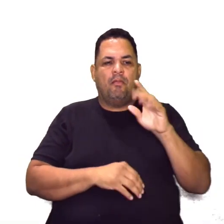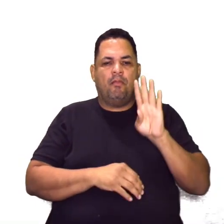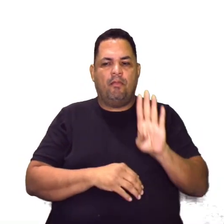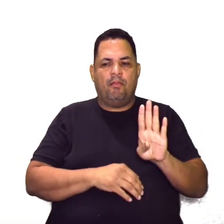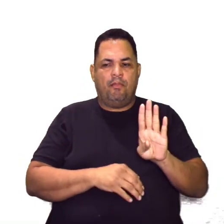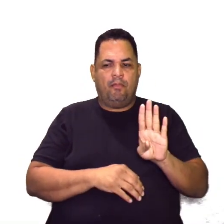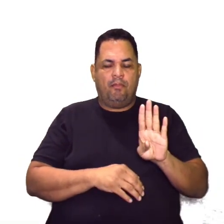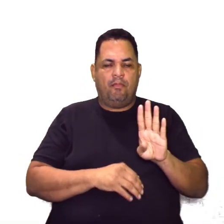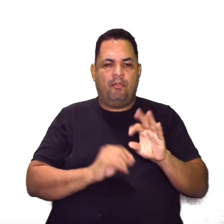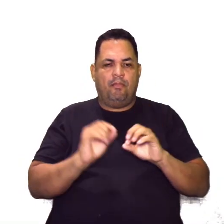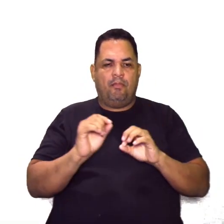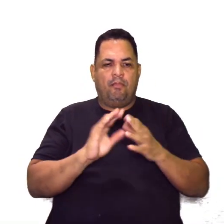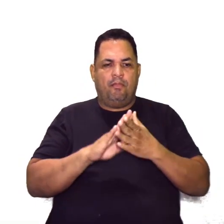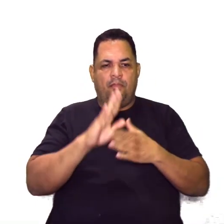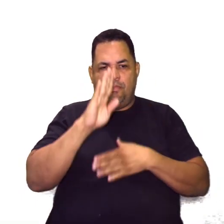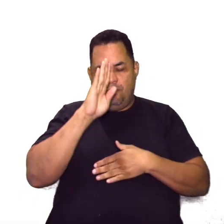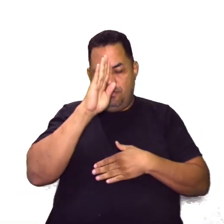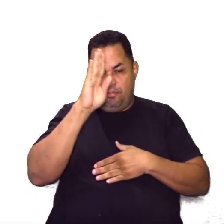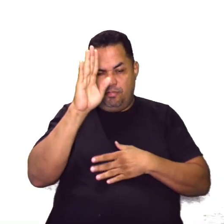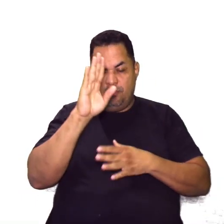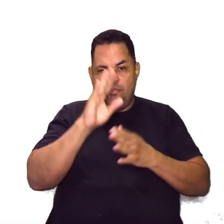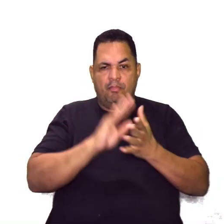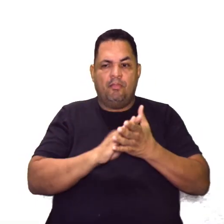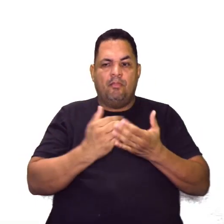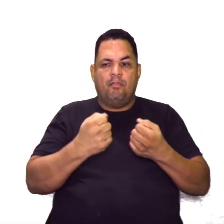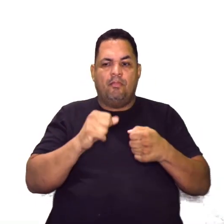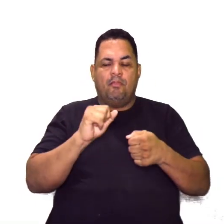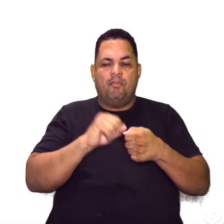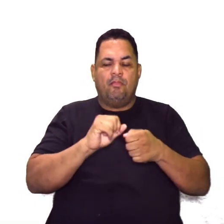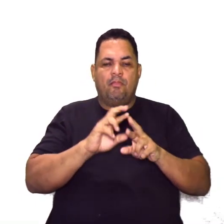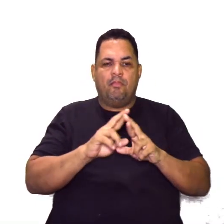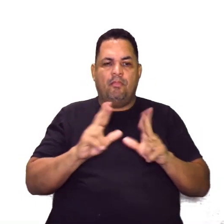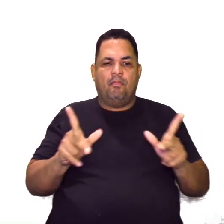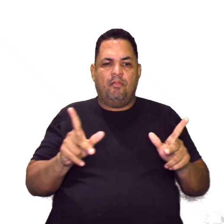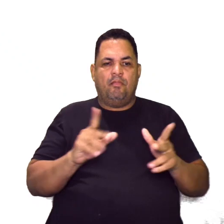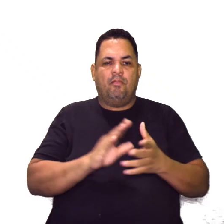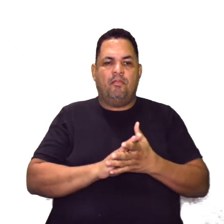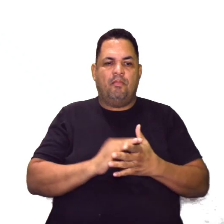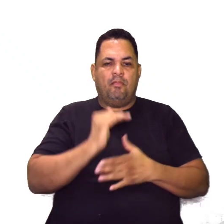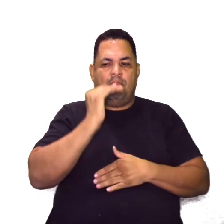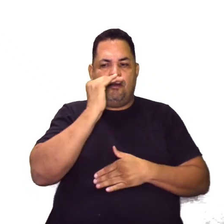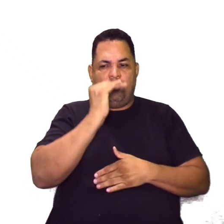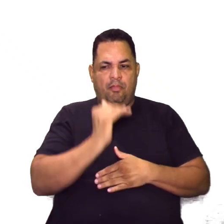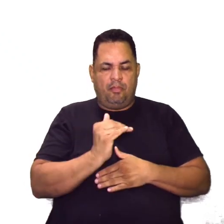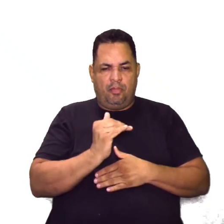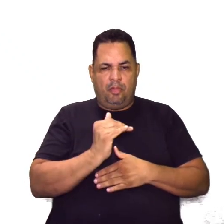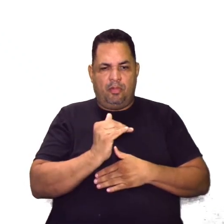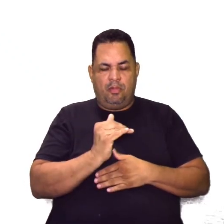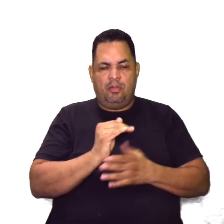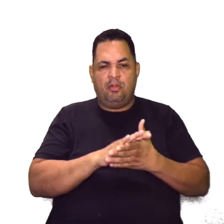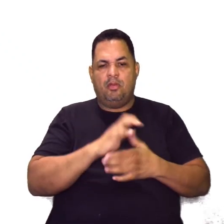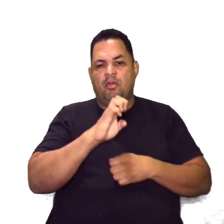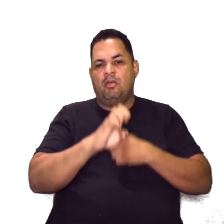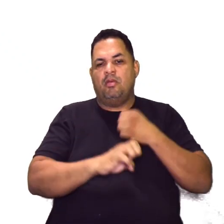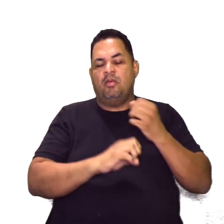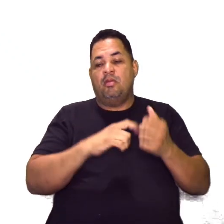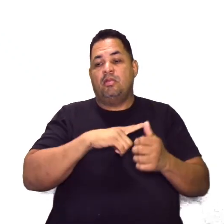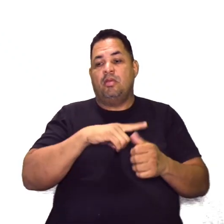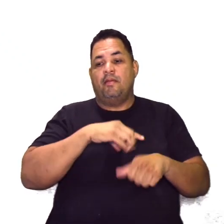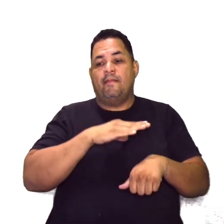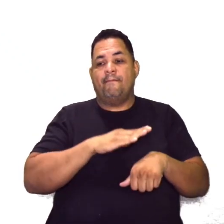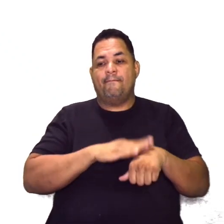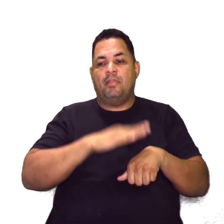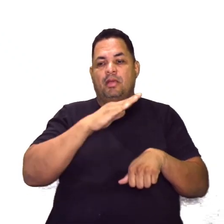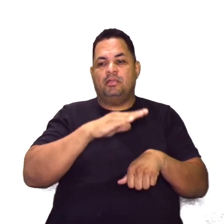o seguinte, que a principal diferença que permite fazer a diferença é o subnível que o elétron mais energético